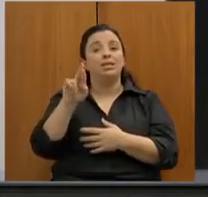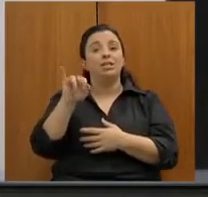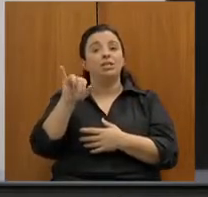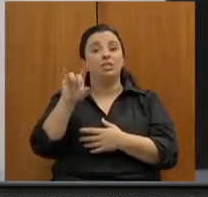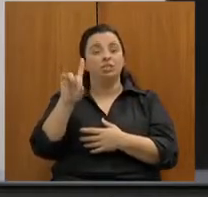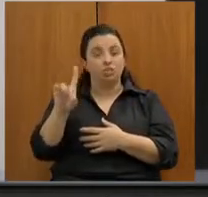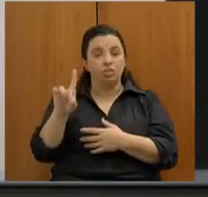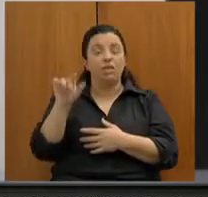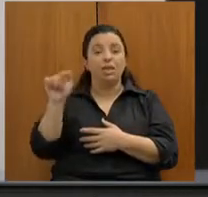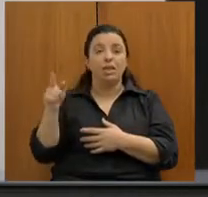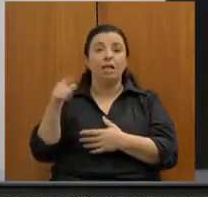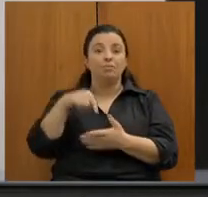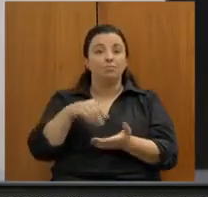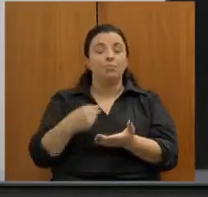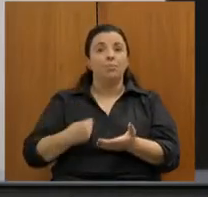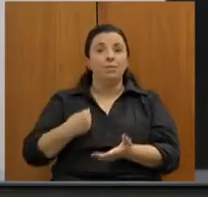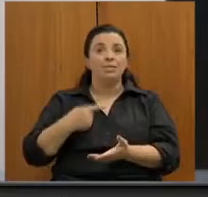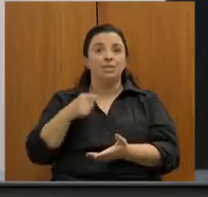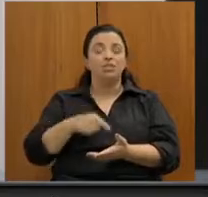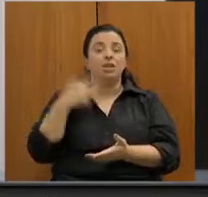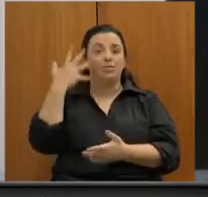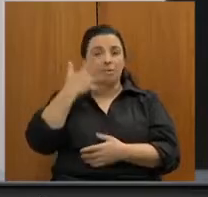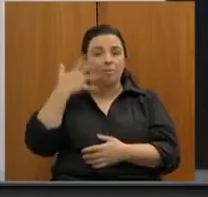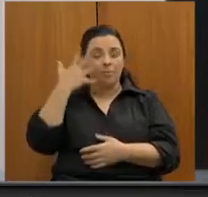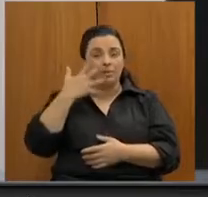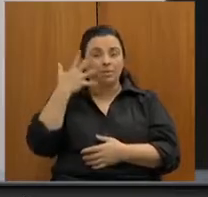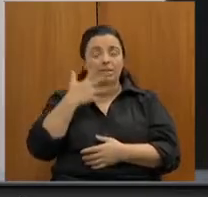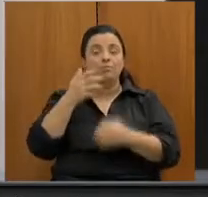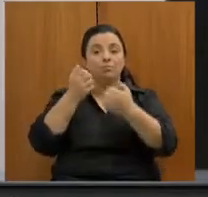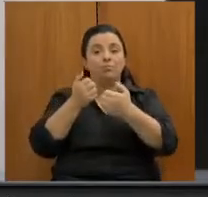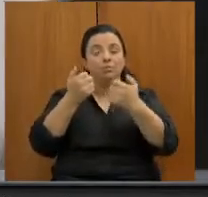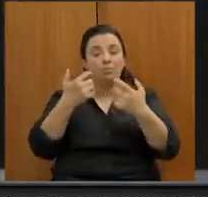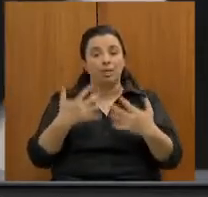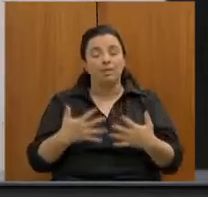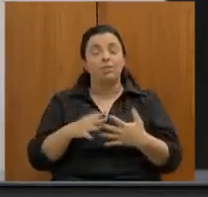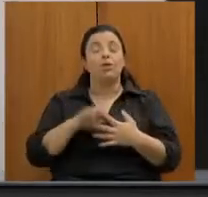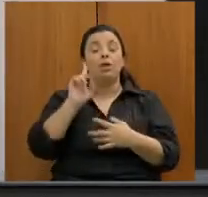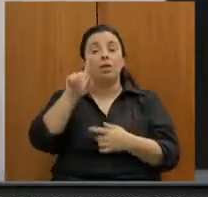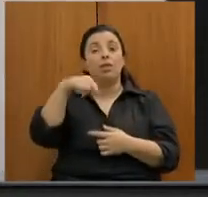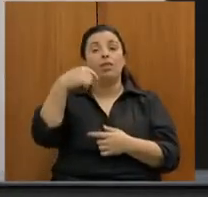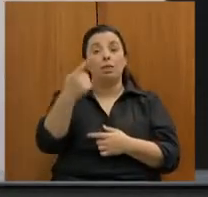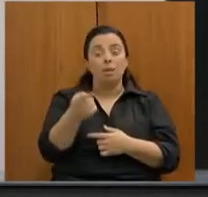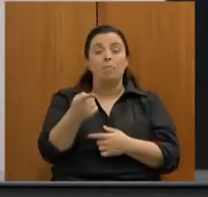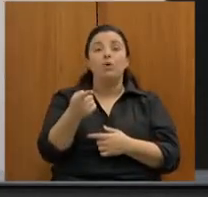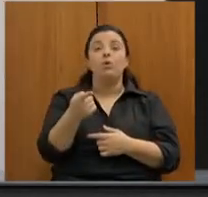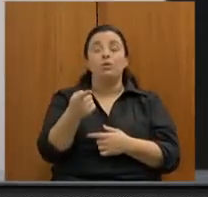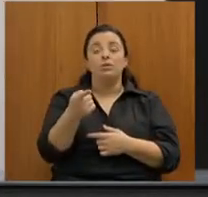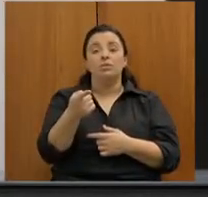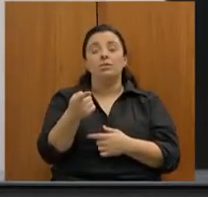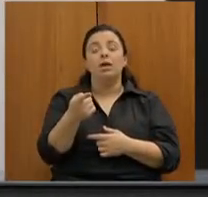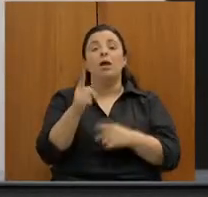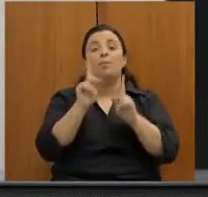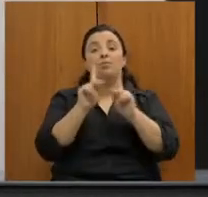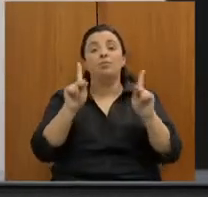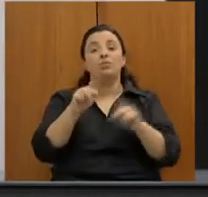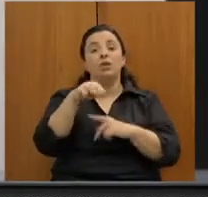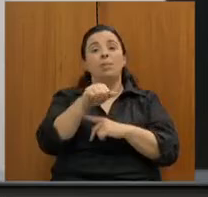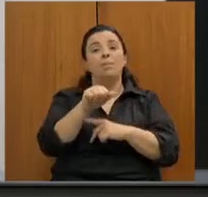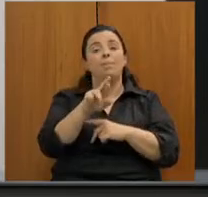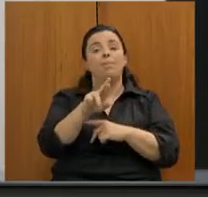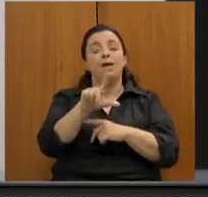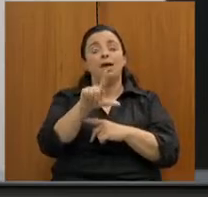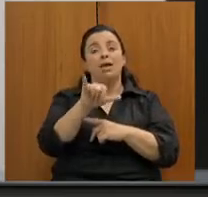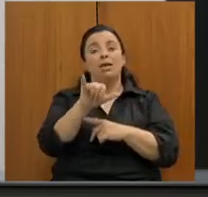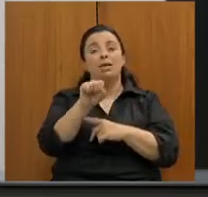é uma é palestrante também vai trazer aqui na inflação e na sequência para a professora Marlise